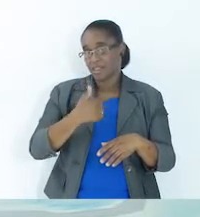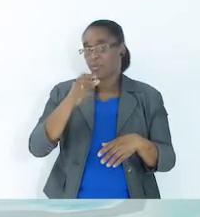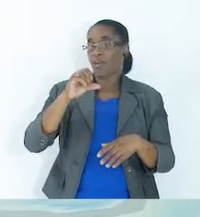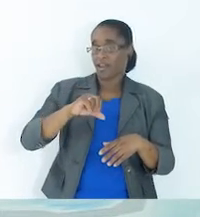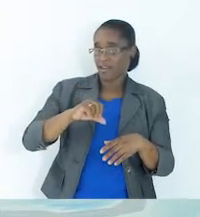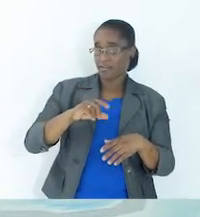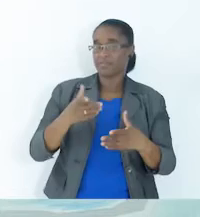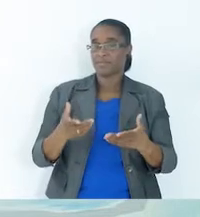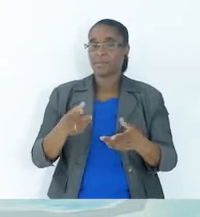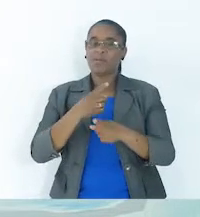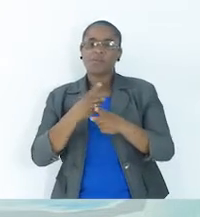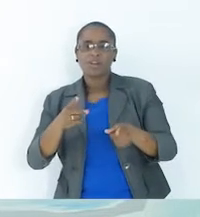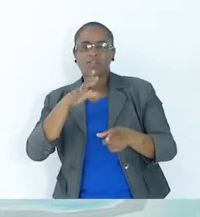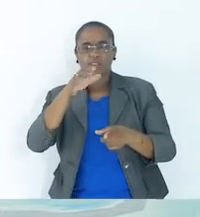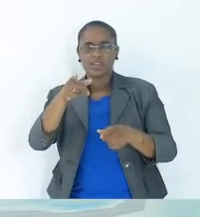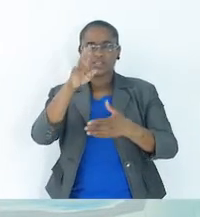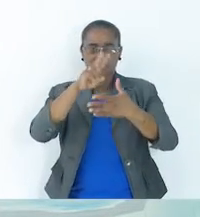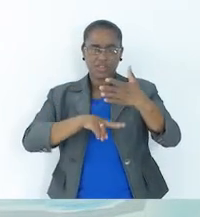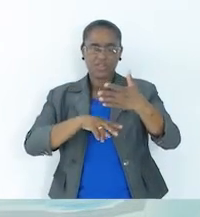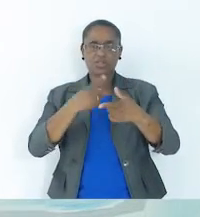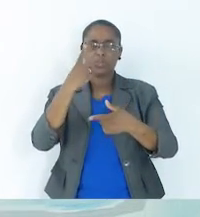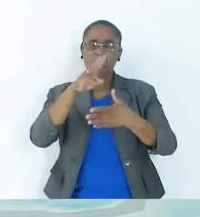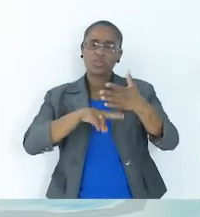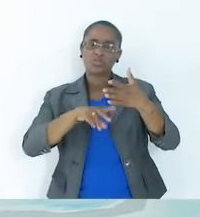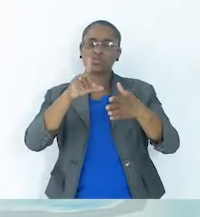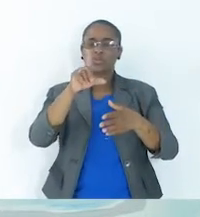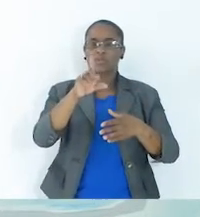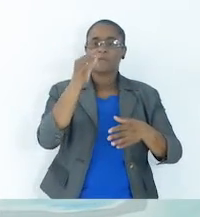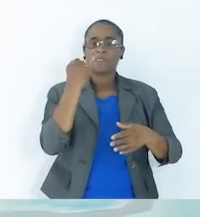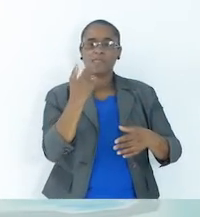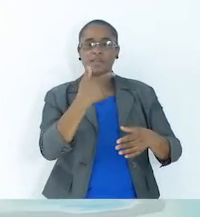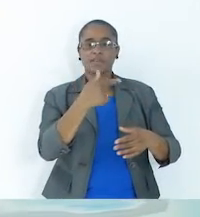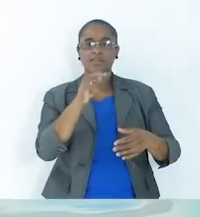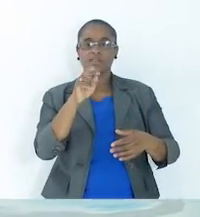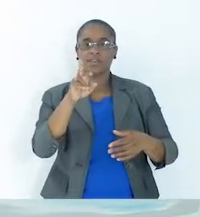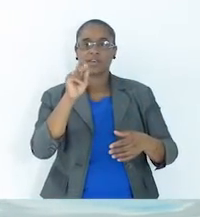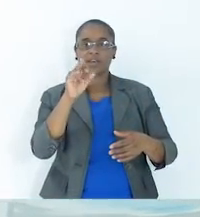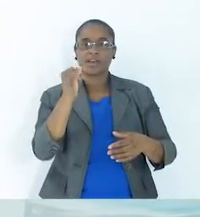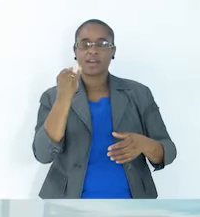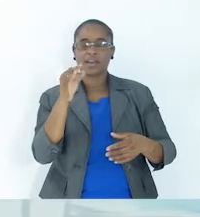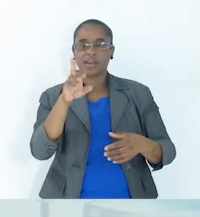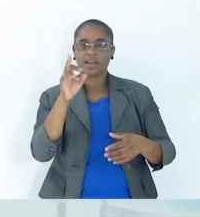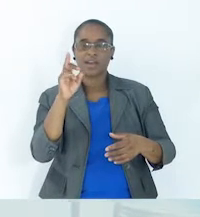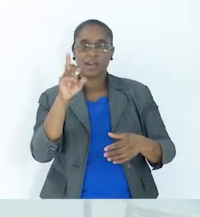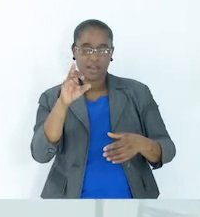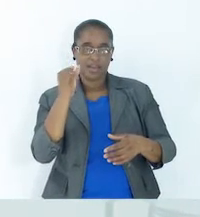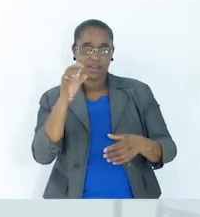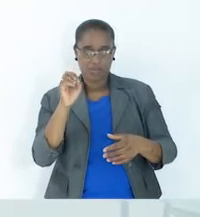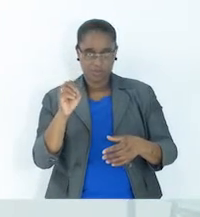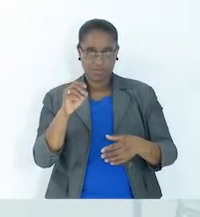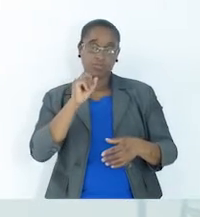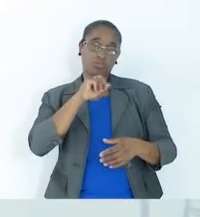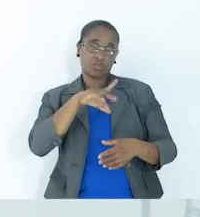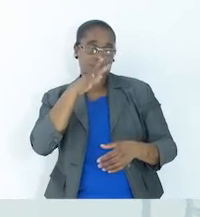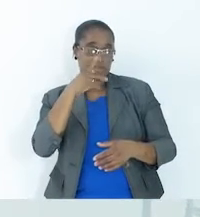esse texto pertence a um texto literário? Quais as razões? Podemos dizer que é um texto que tem marca